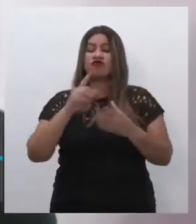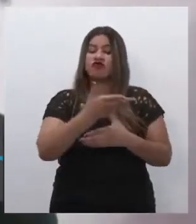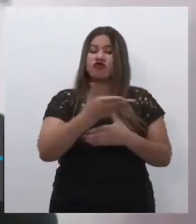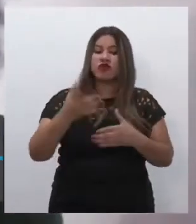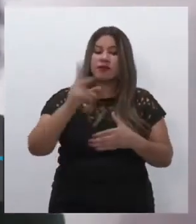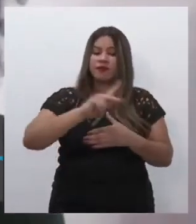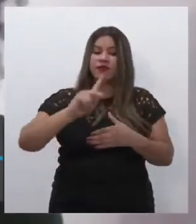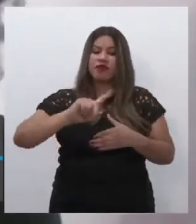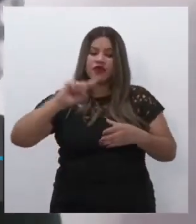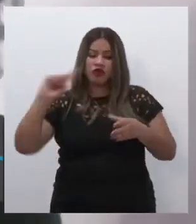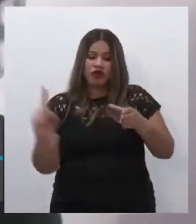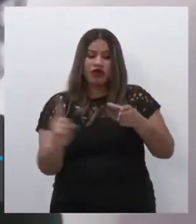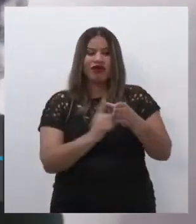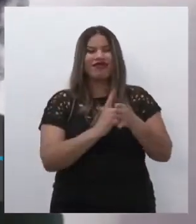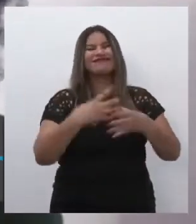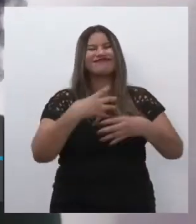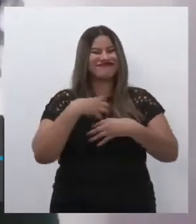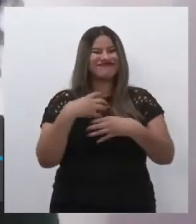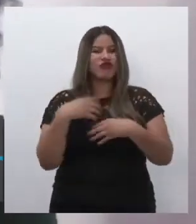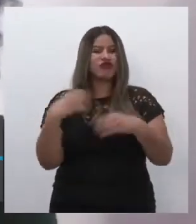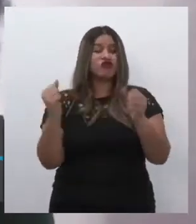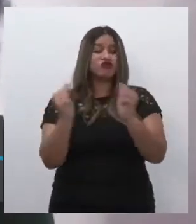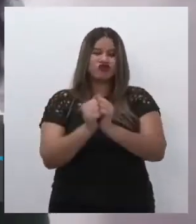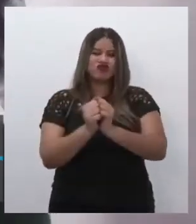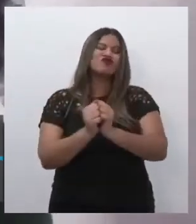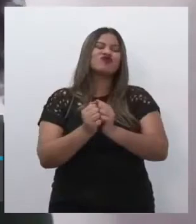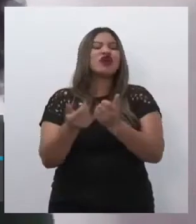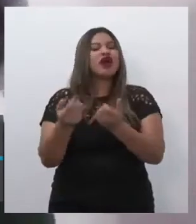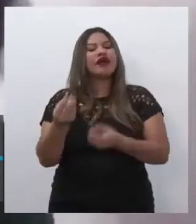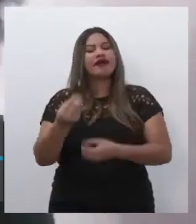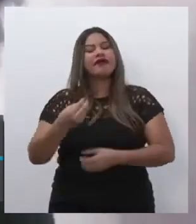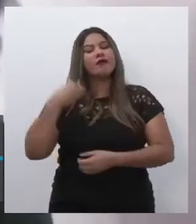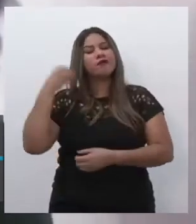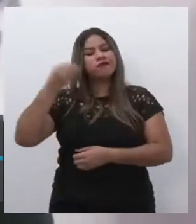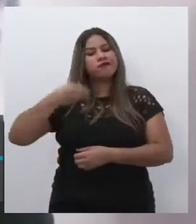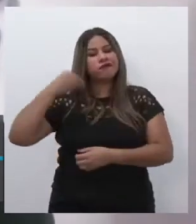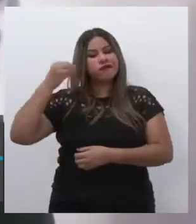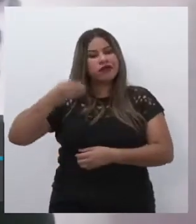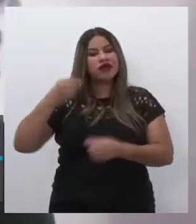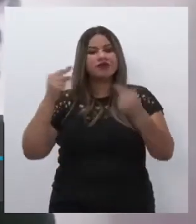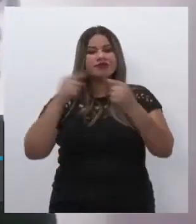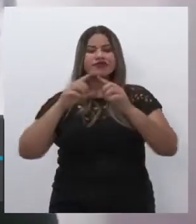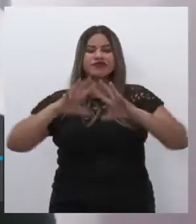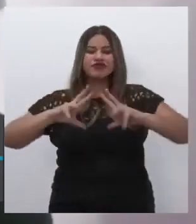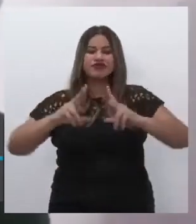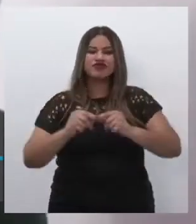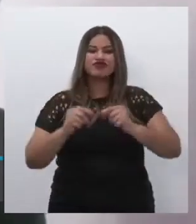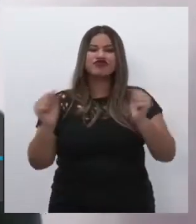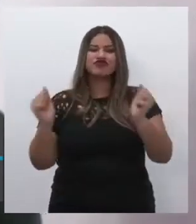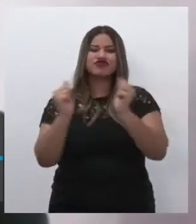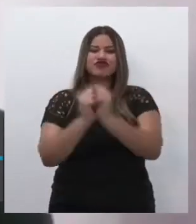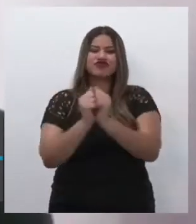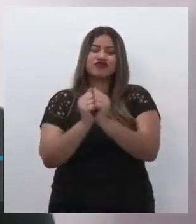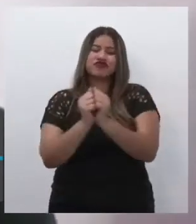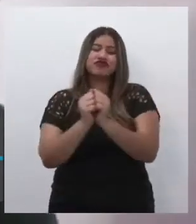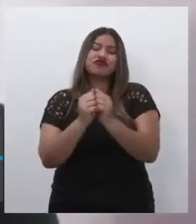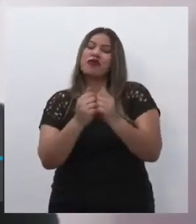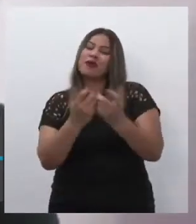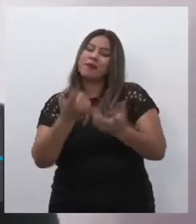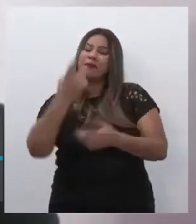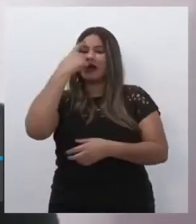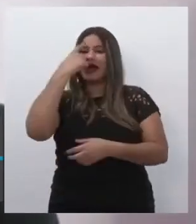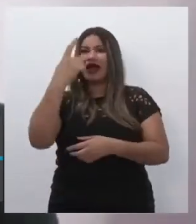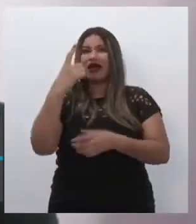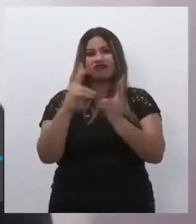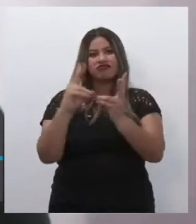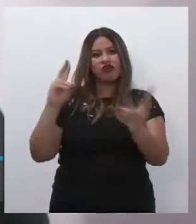nessa construção junto conosco. É uma vivência, né? Fazer todo mundo junto aí, mesmo que à distância, a gente